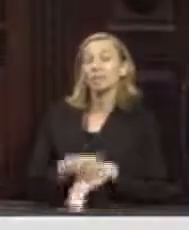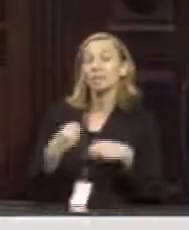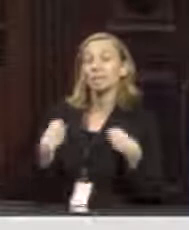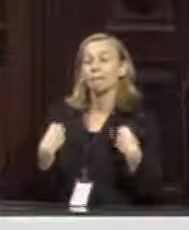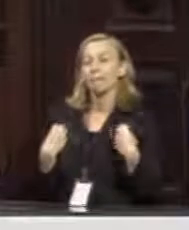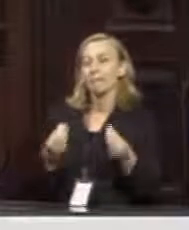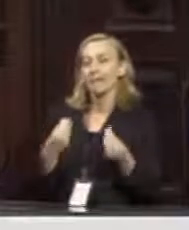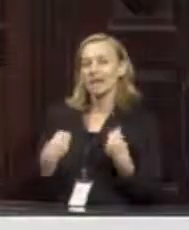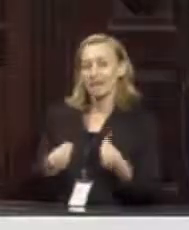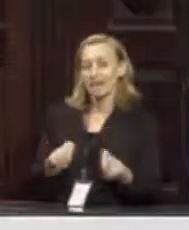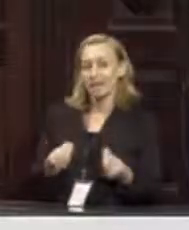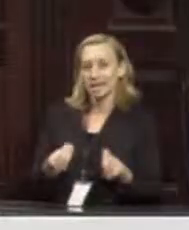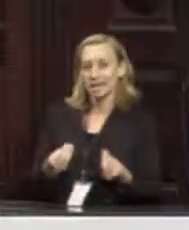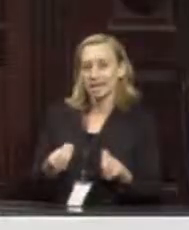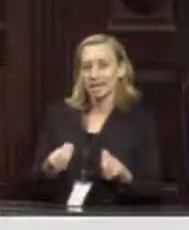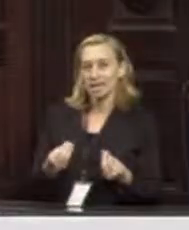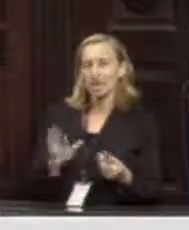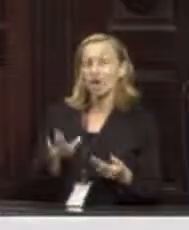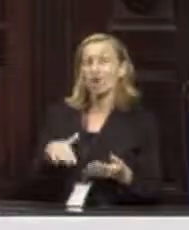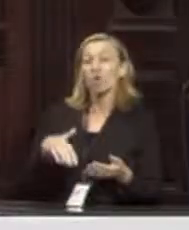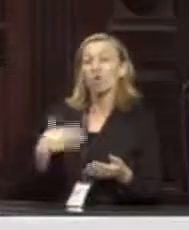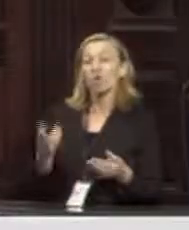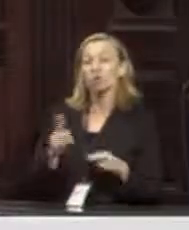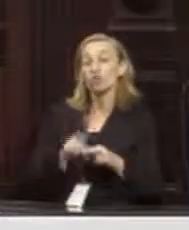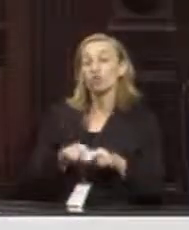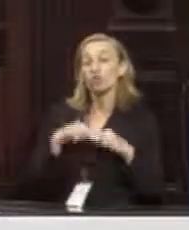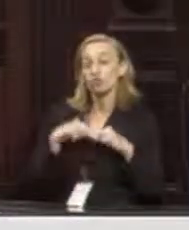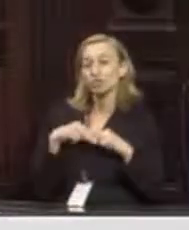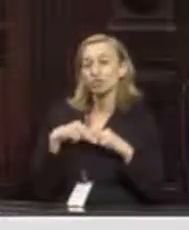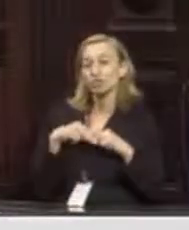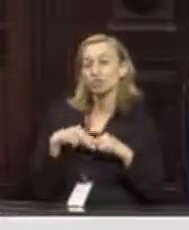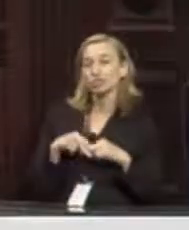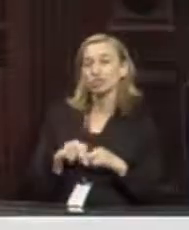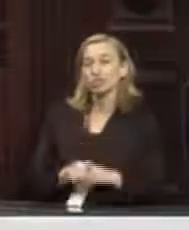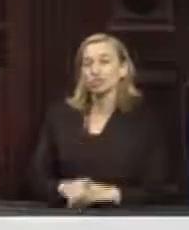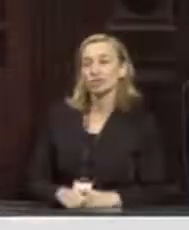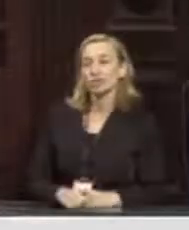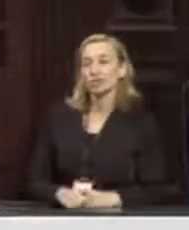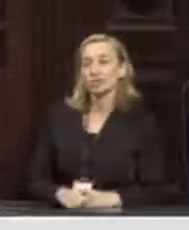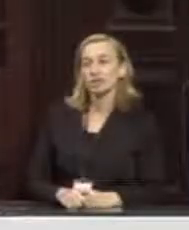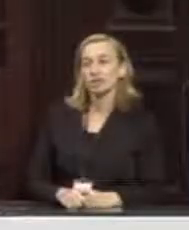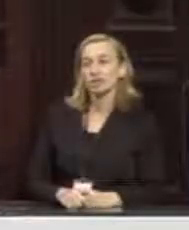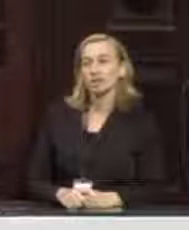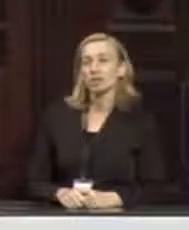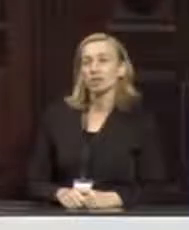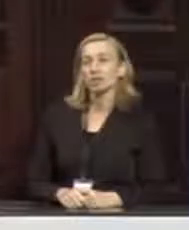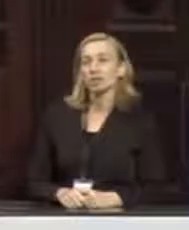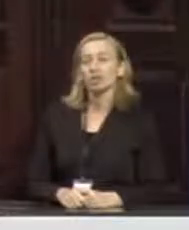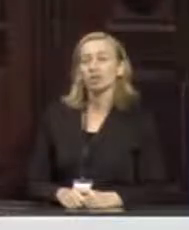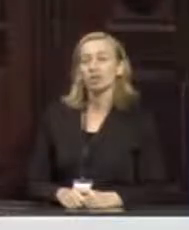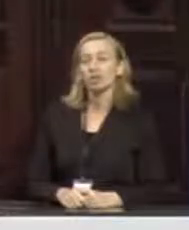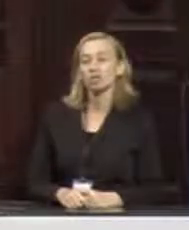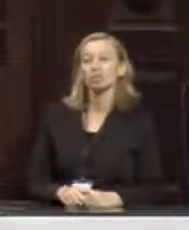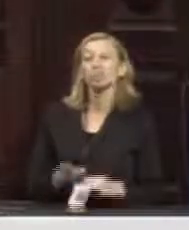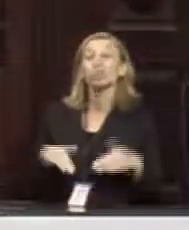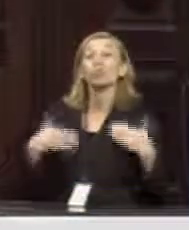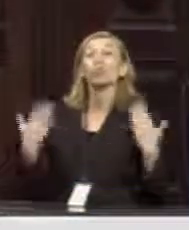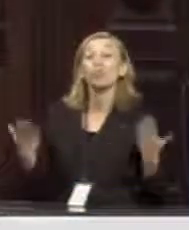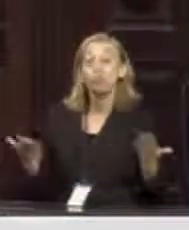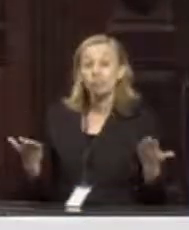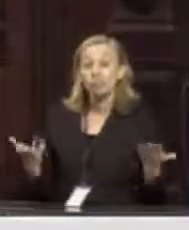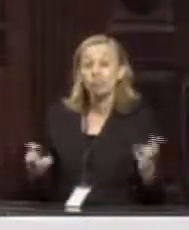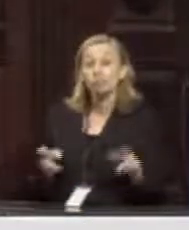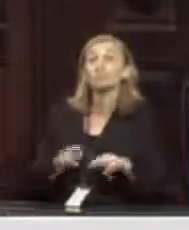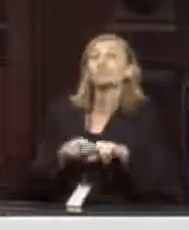Baseado em que diagnóstico? Qual é o organograma para implementação? Qual